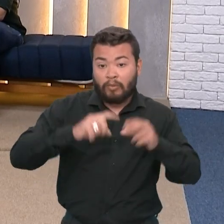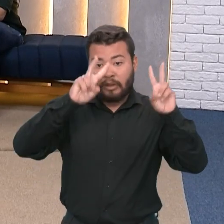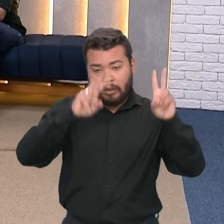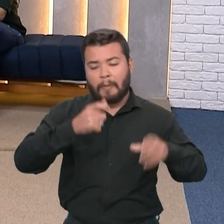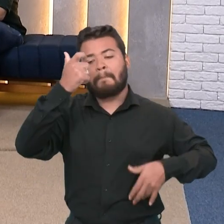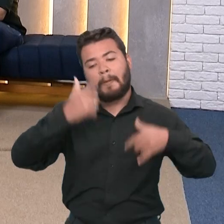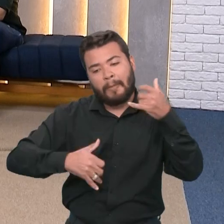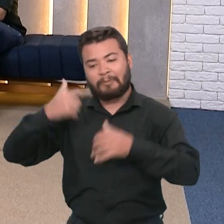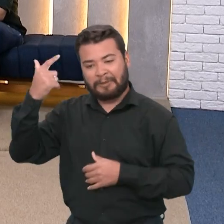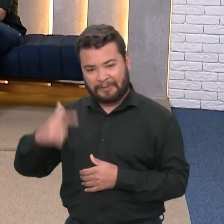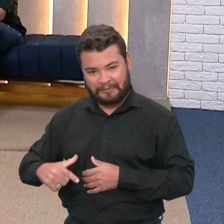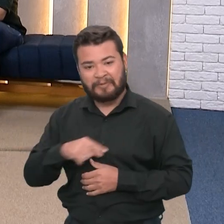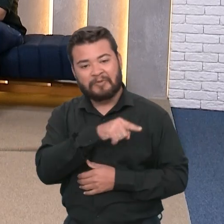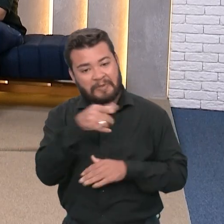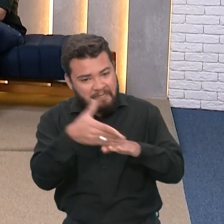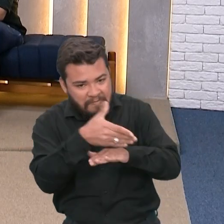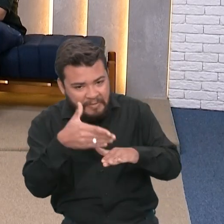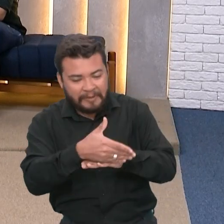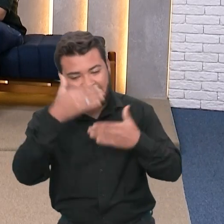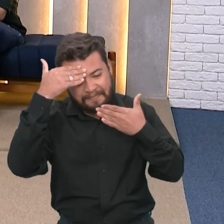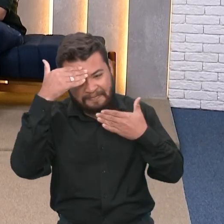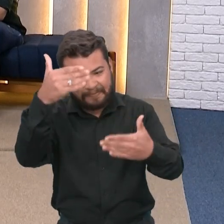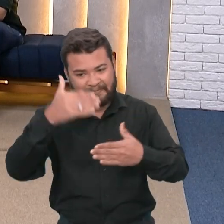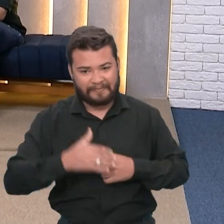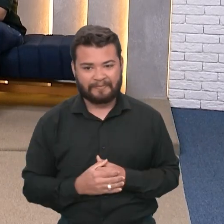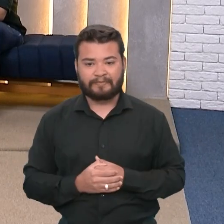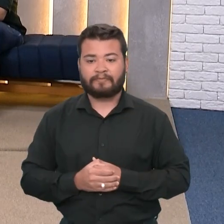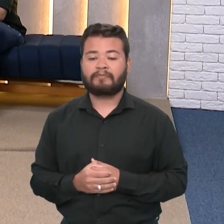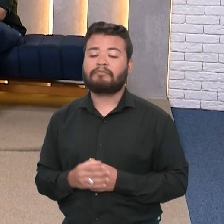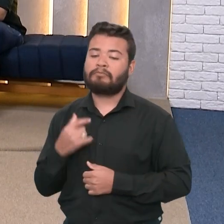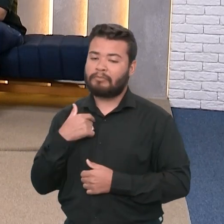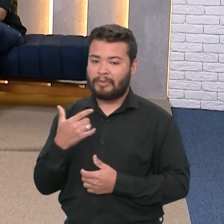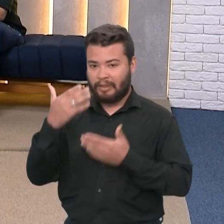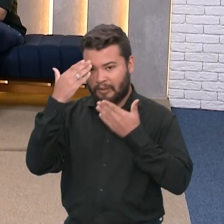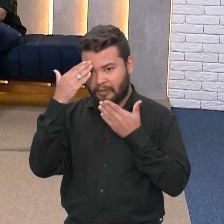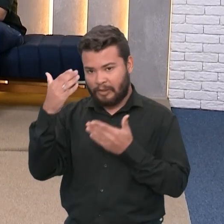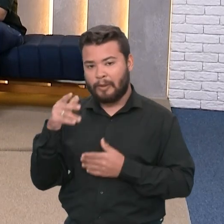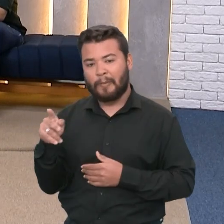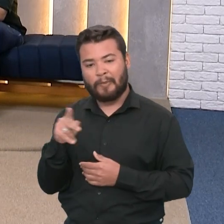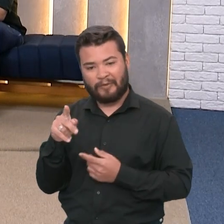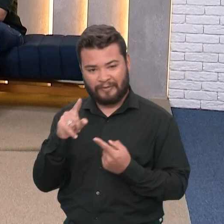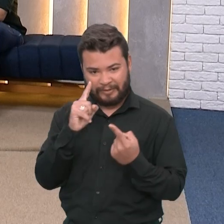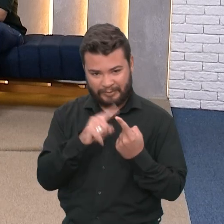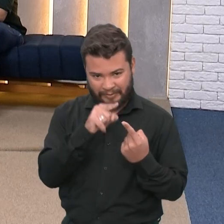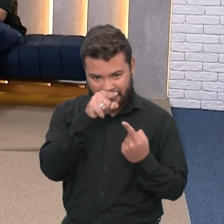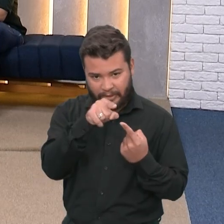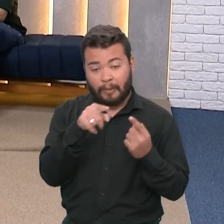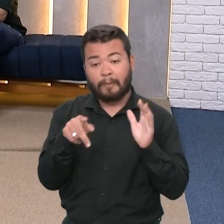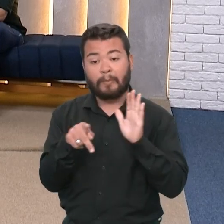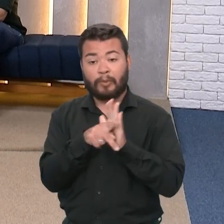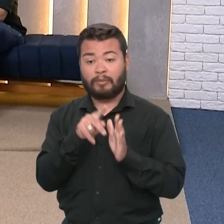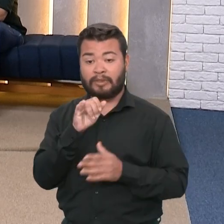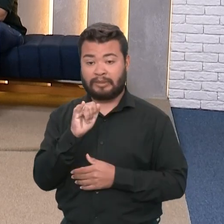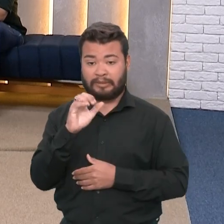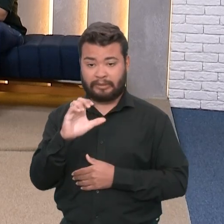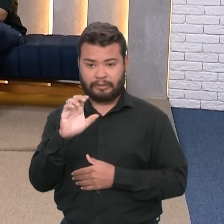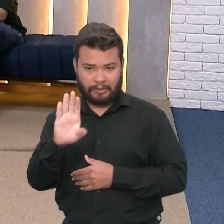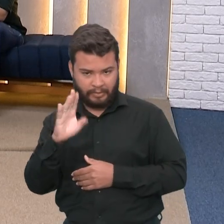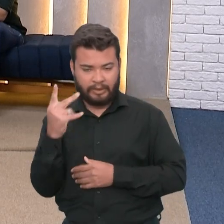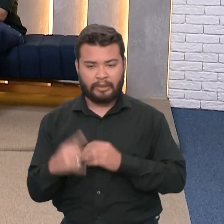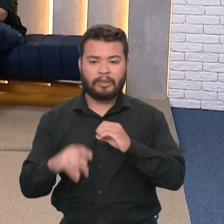também novamente. Muito obrigado pela participação de vocês aqui. Quero aqui então agradecer ao professor Paulo de Marco, professor do Instituto de Ciências Biológicas